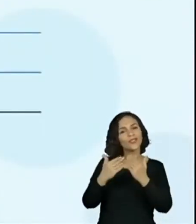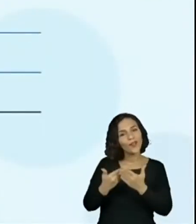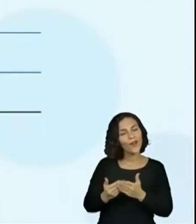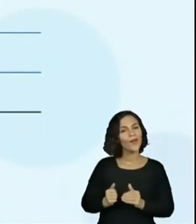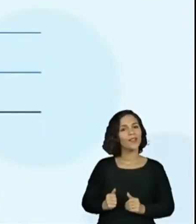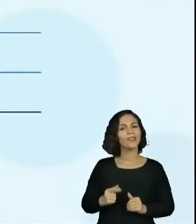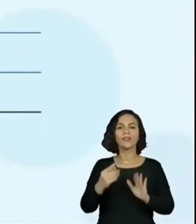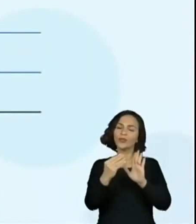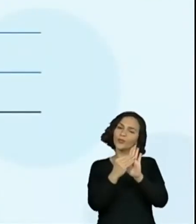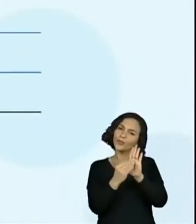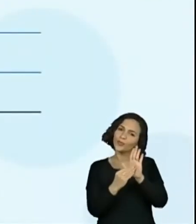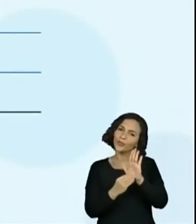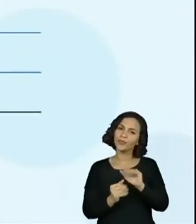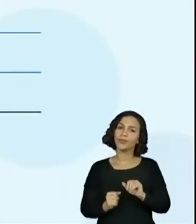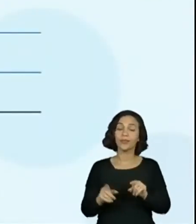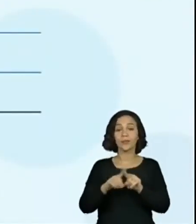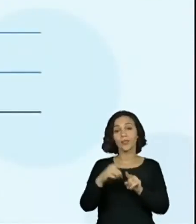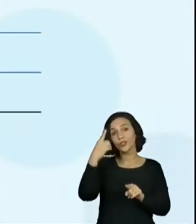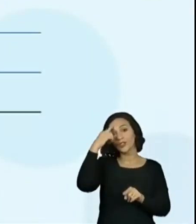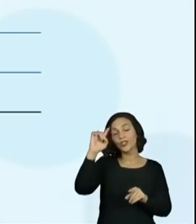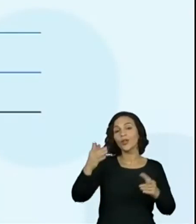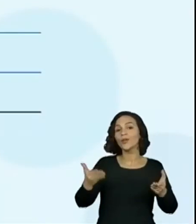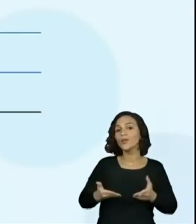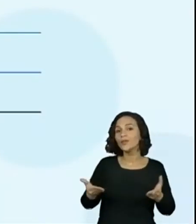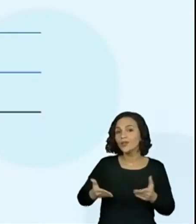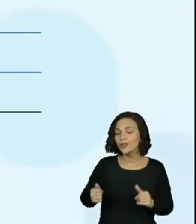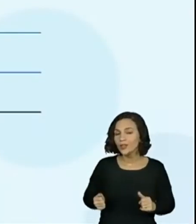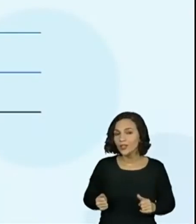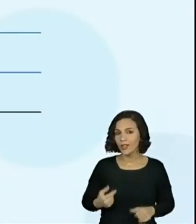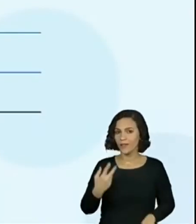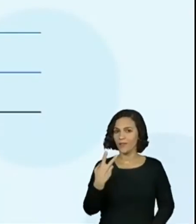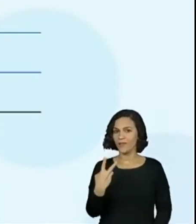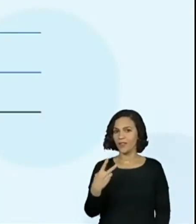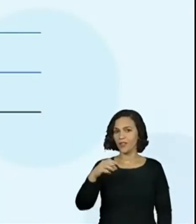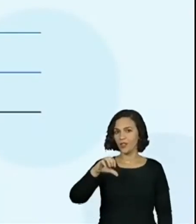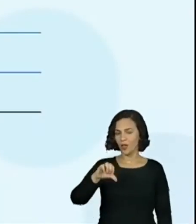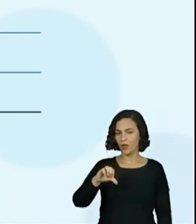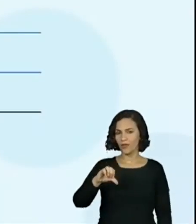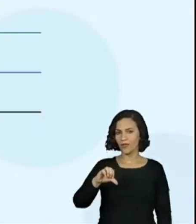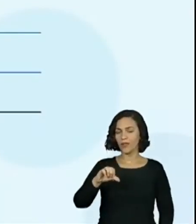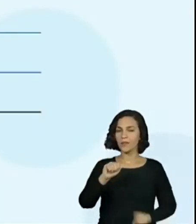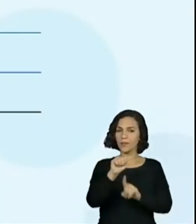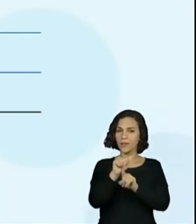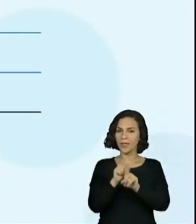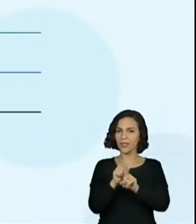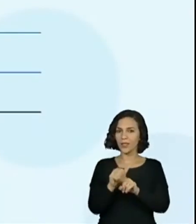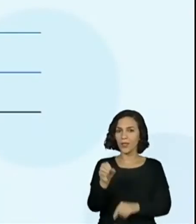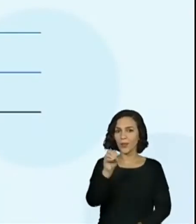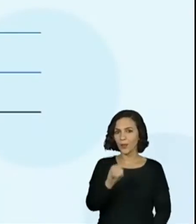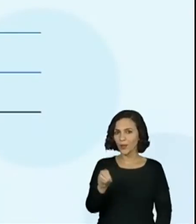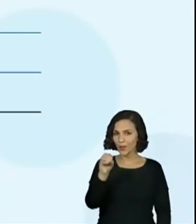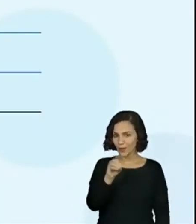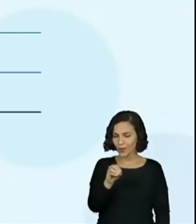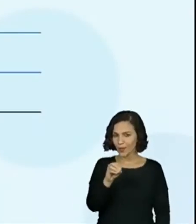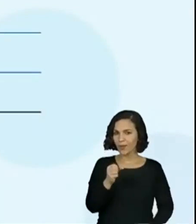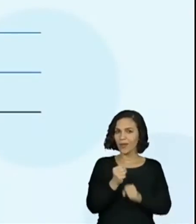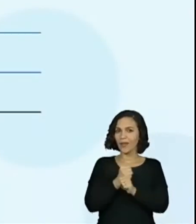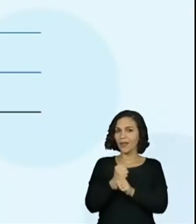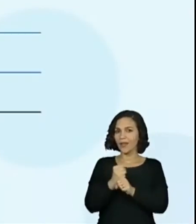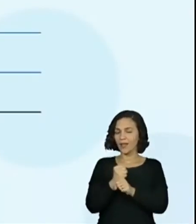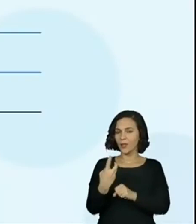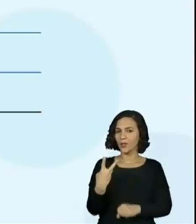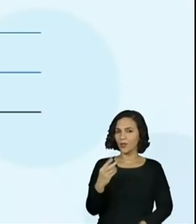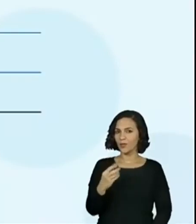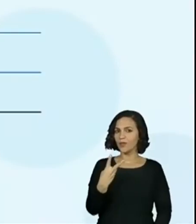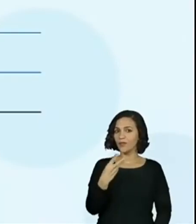seus registros, registrar a data de hoje, dia 29 de outubro. Acabando o mês. Sim, registrar